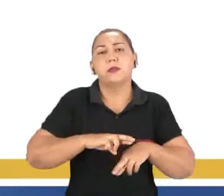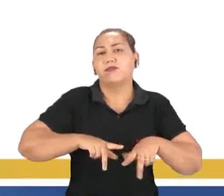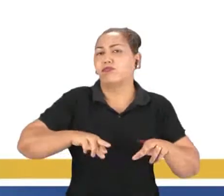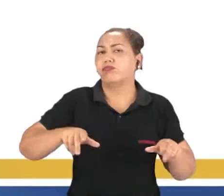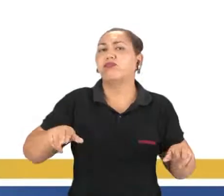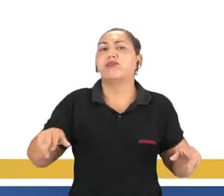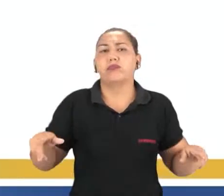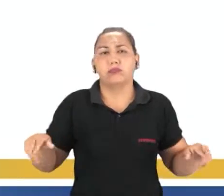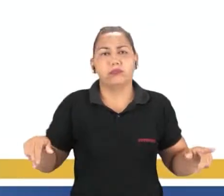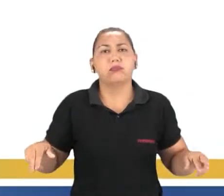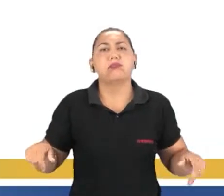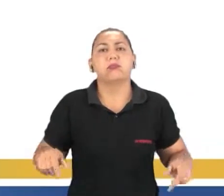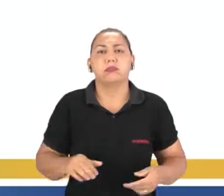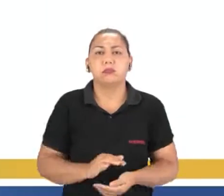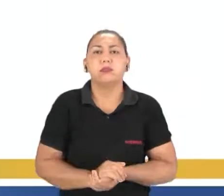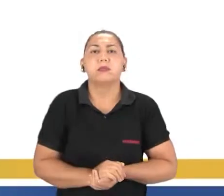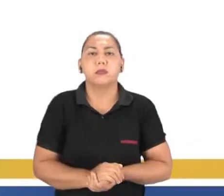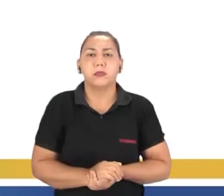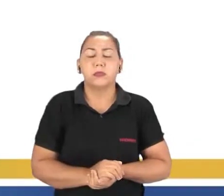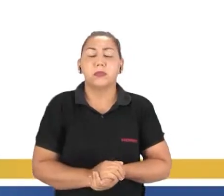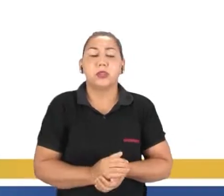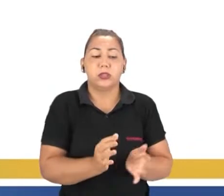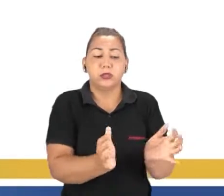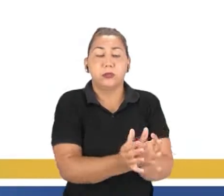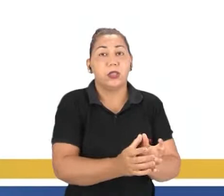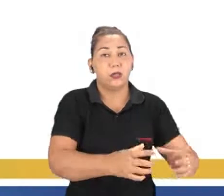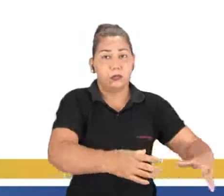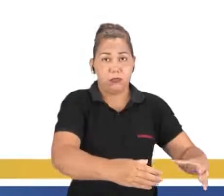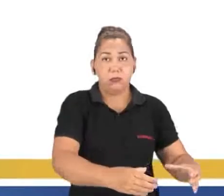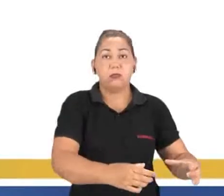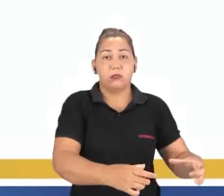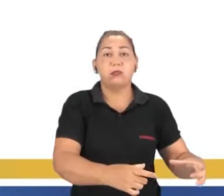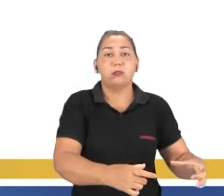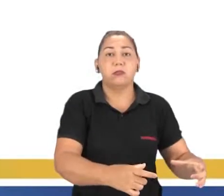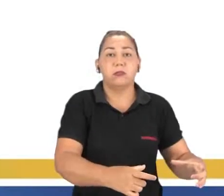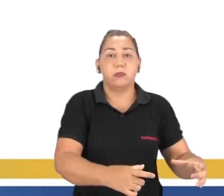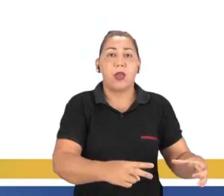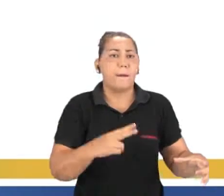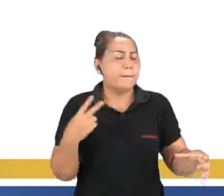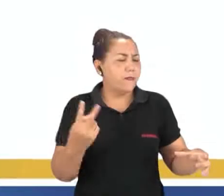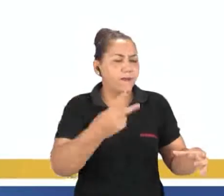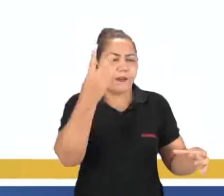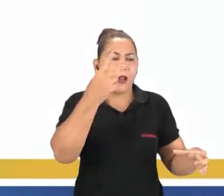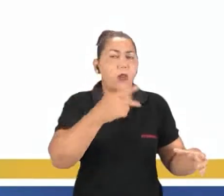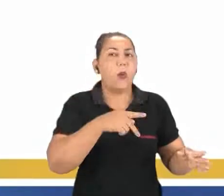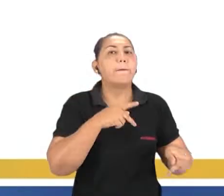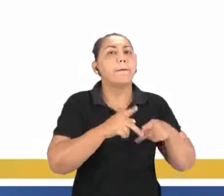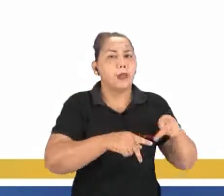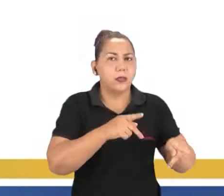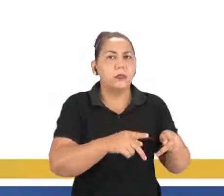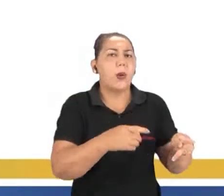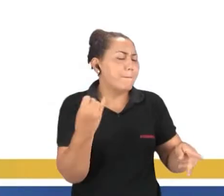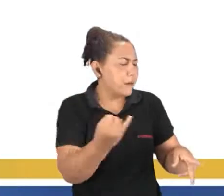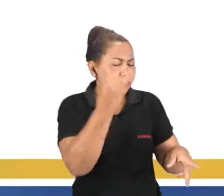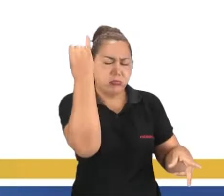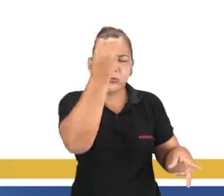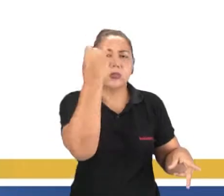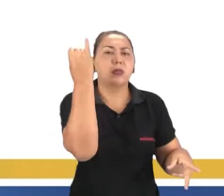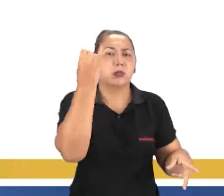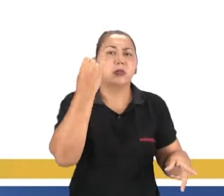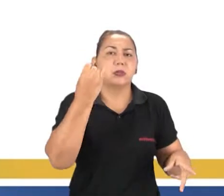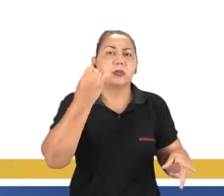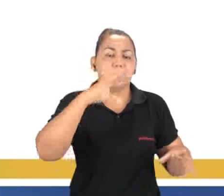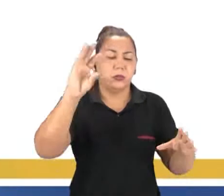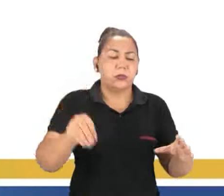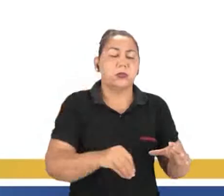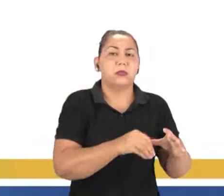A diversidade das espécies numa mesma região tem um valor muito grande para esses povos. Ela faz parte